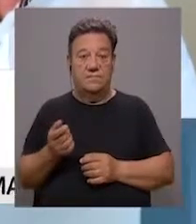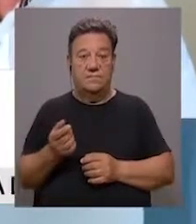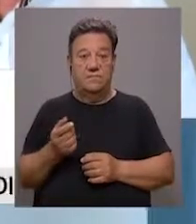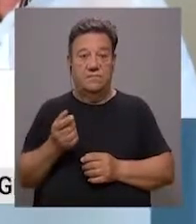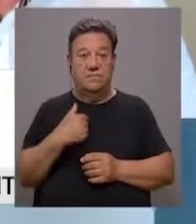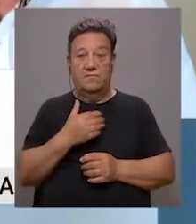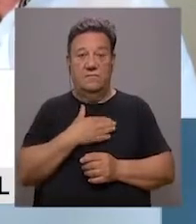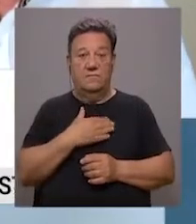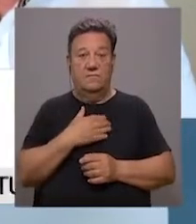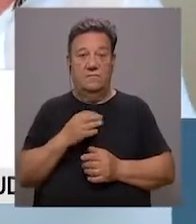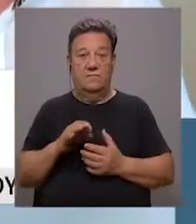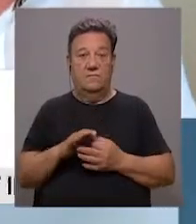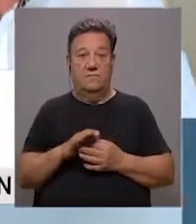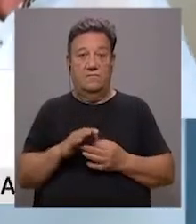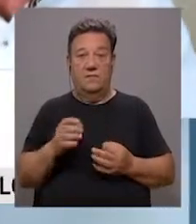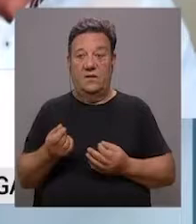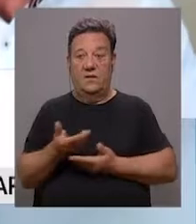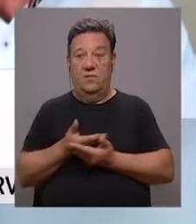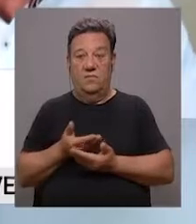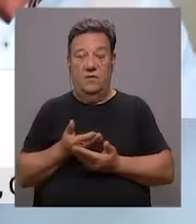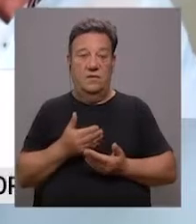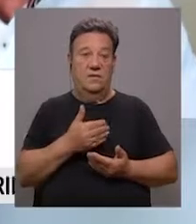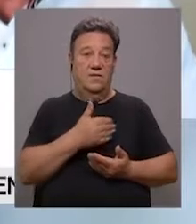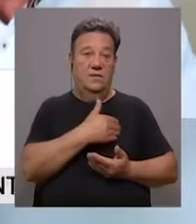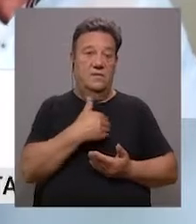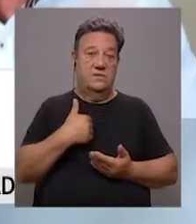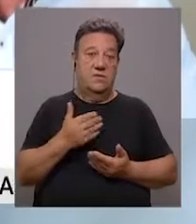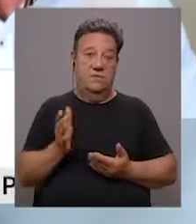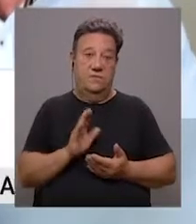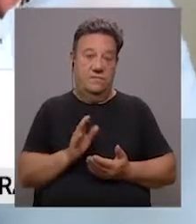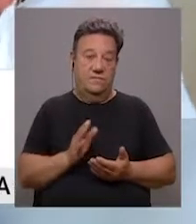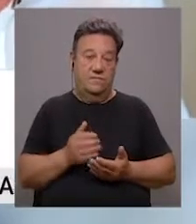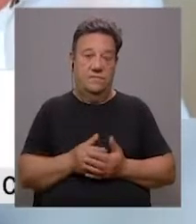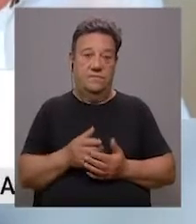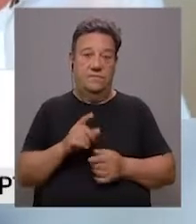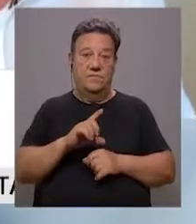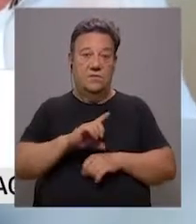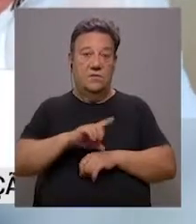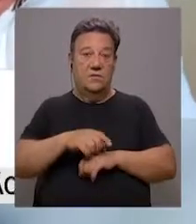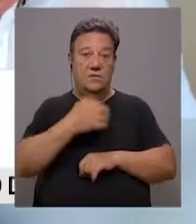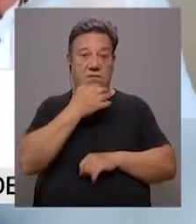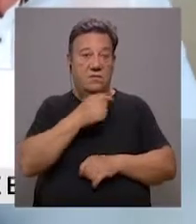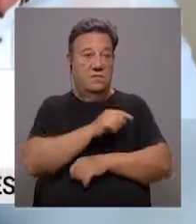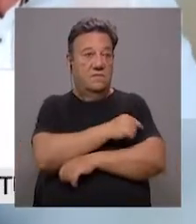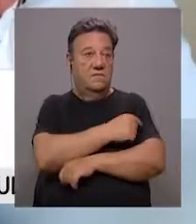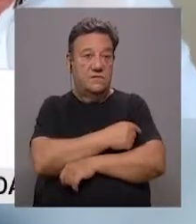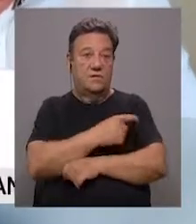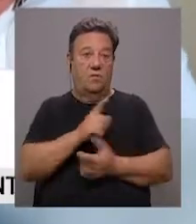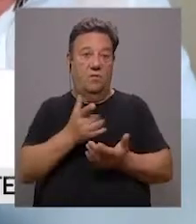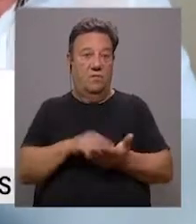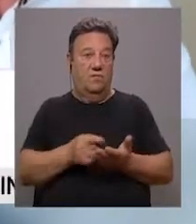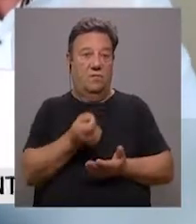não queremos desligar a economia da saúde. Logo que tenhamos uma vacina, a